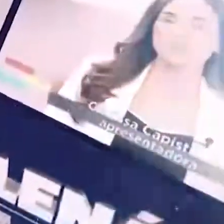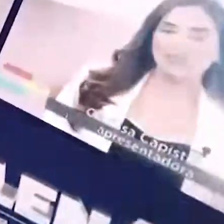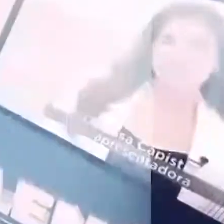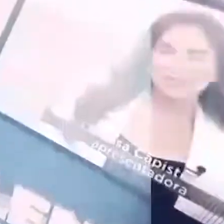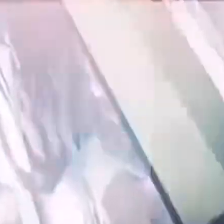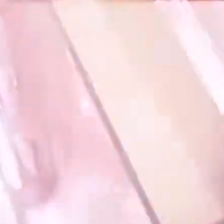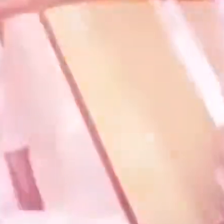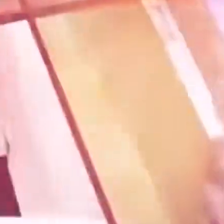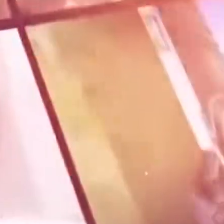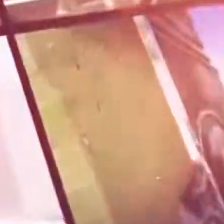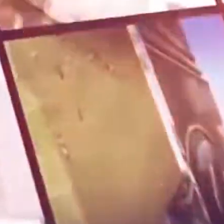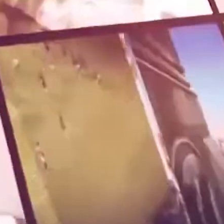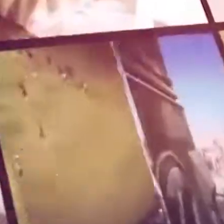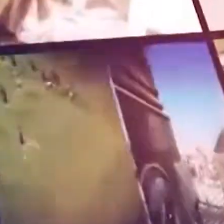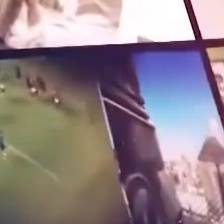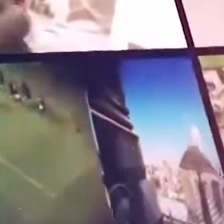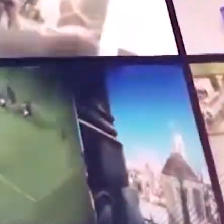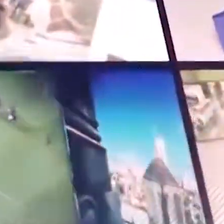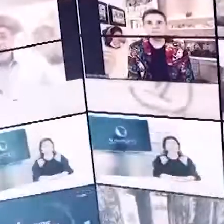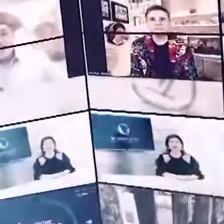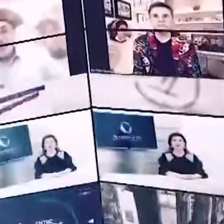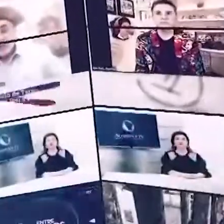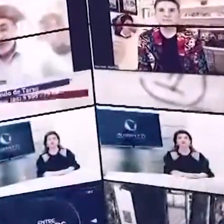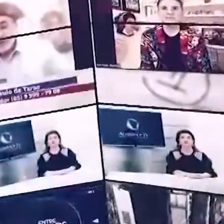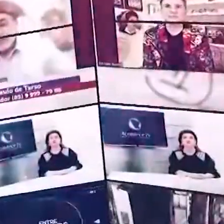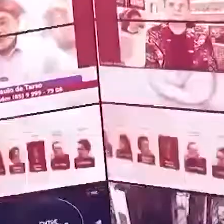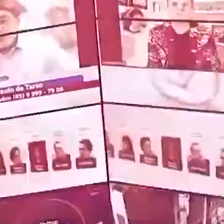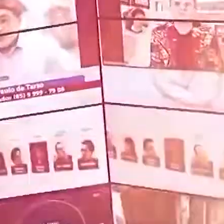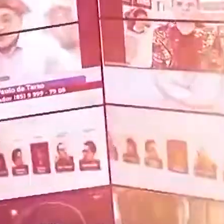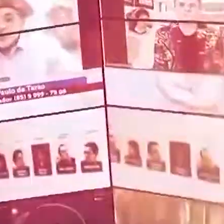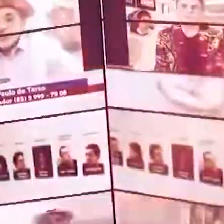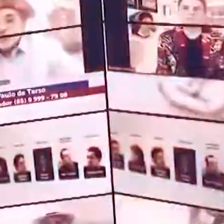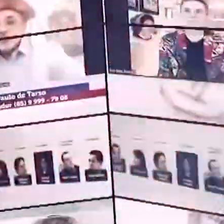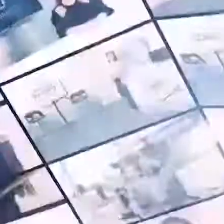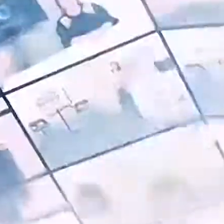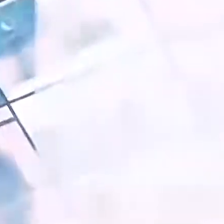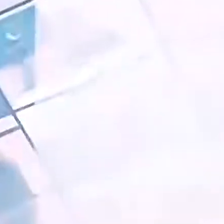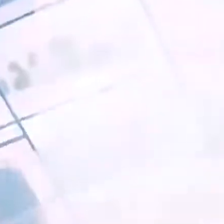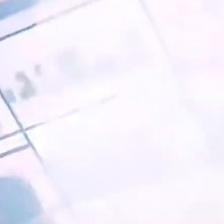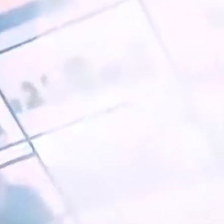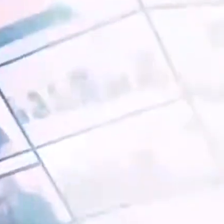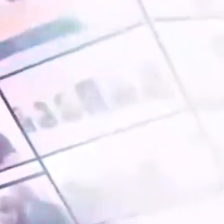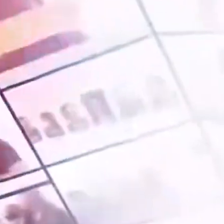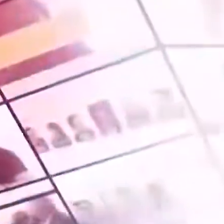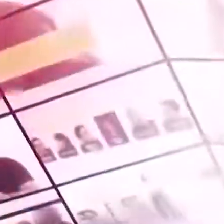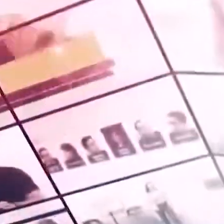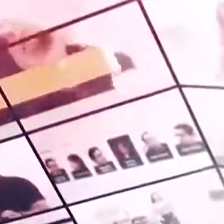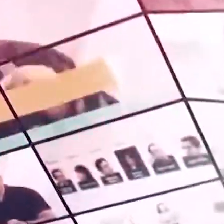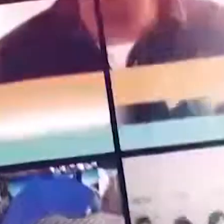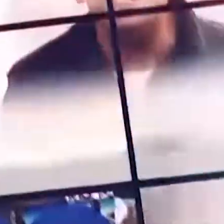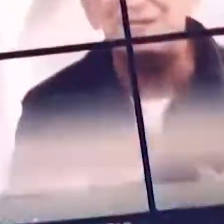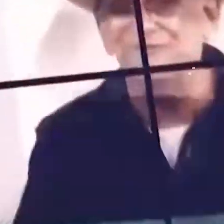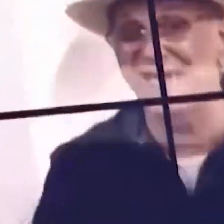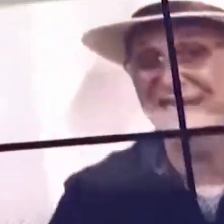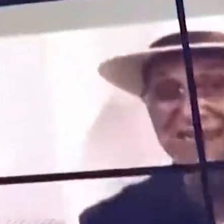TV Fortaleza, a TV da Casa do Povo há 19 anos.